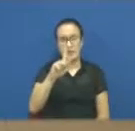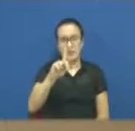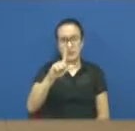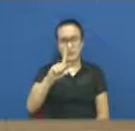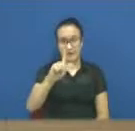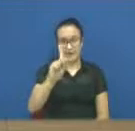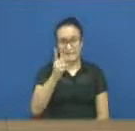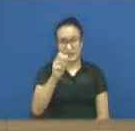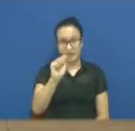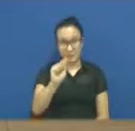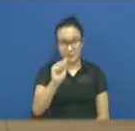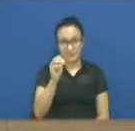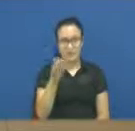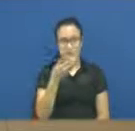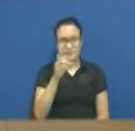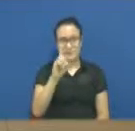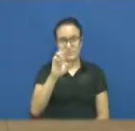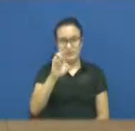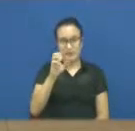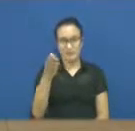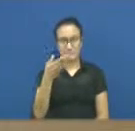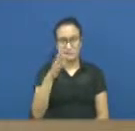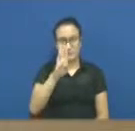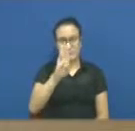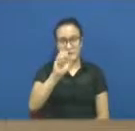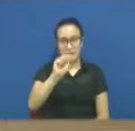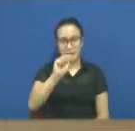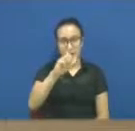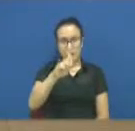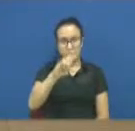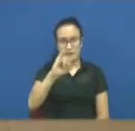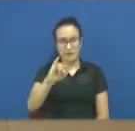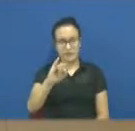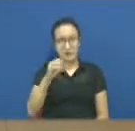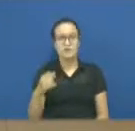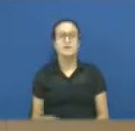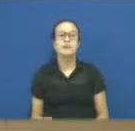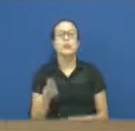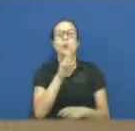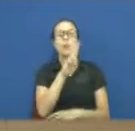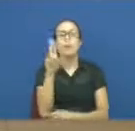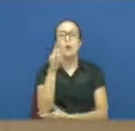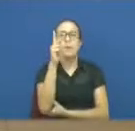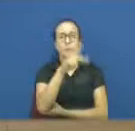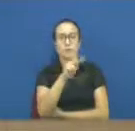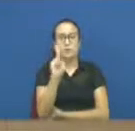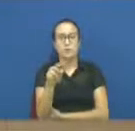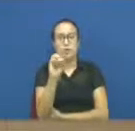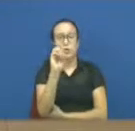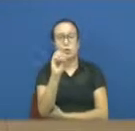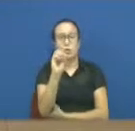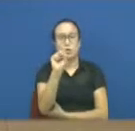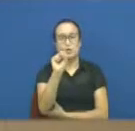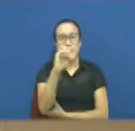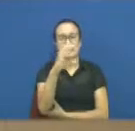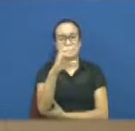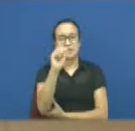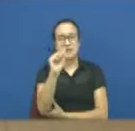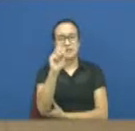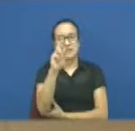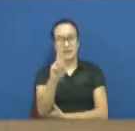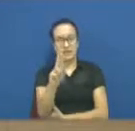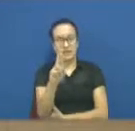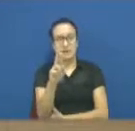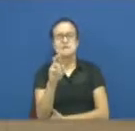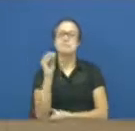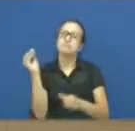Oscar Augusto Gelli, a Avenida 4AB do residencial Ilha de Bali. O projeto não contém emendas e os pareceres são